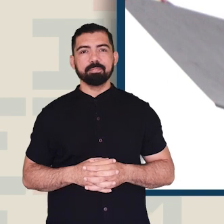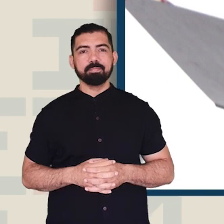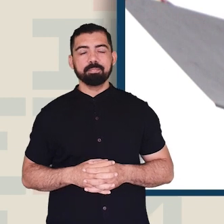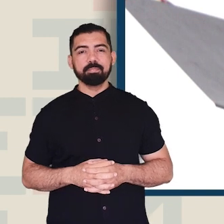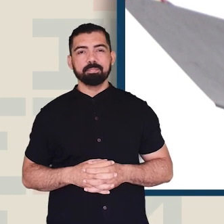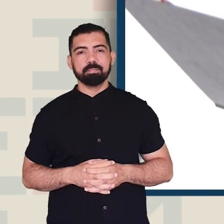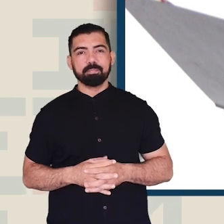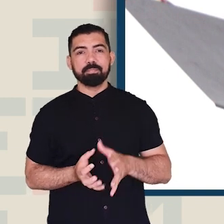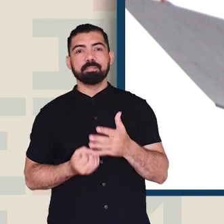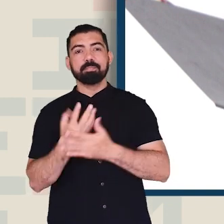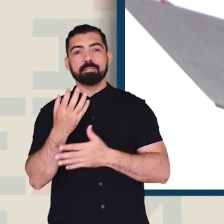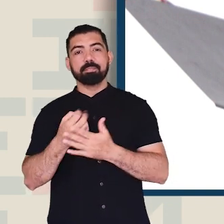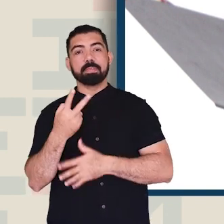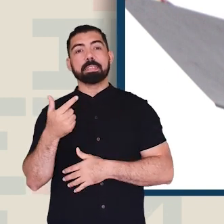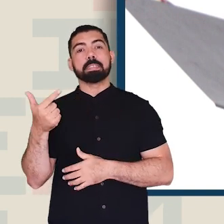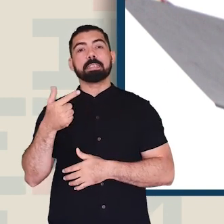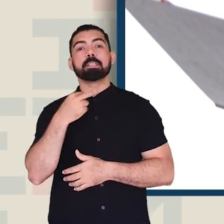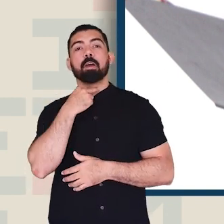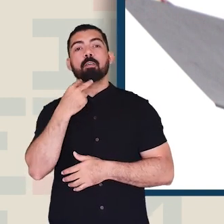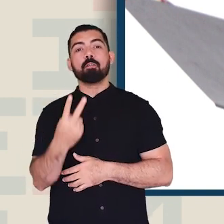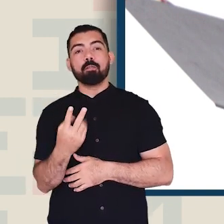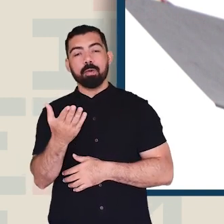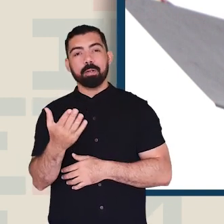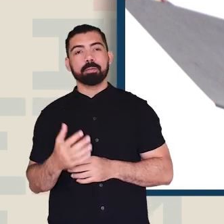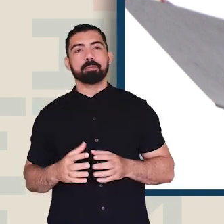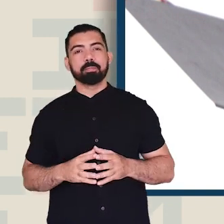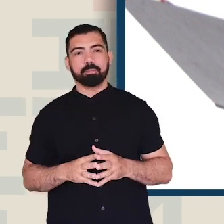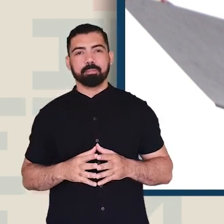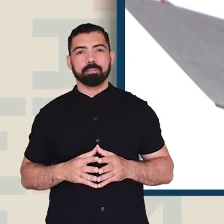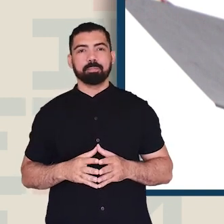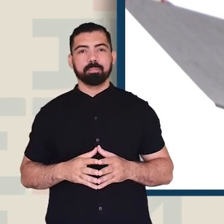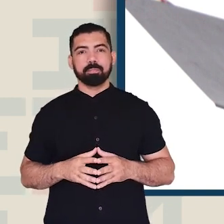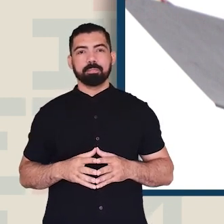Então foi surgindo a segunda voz.